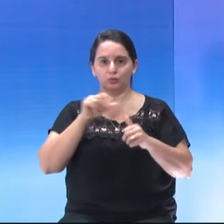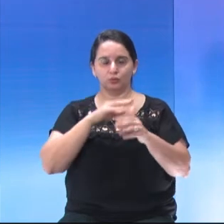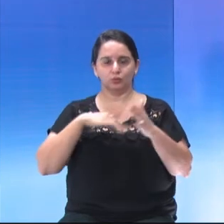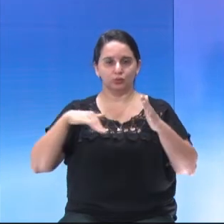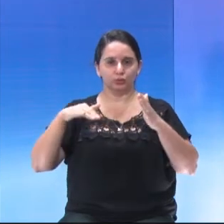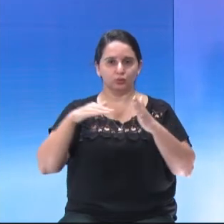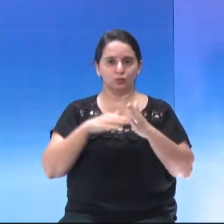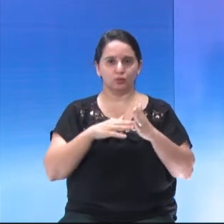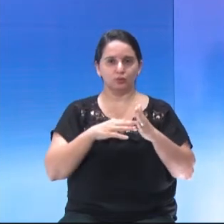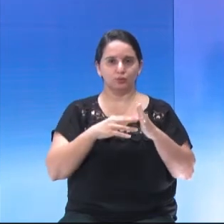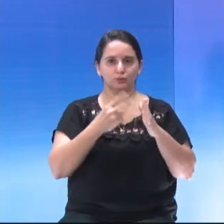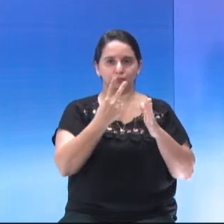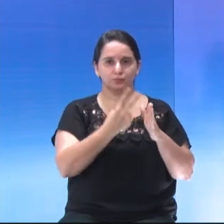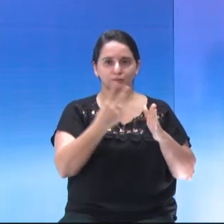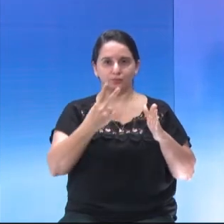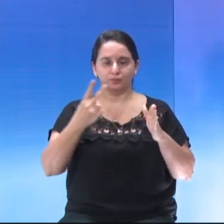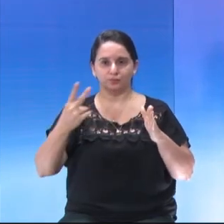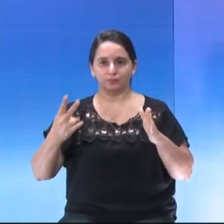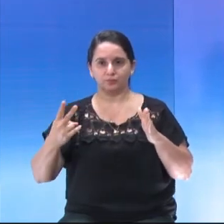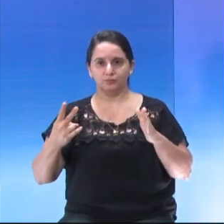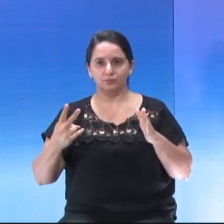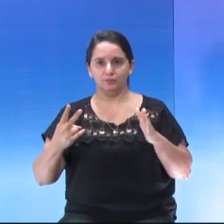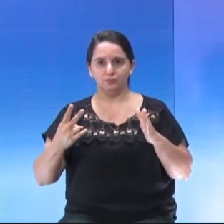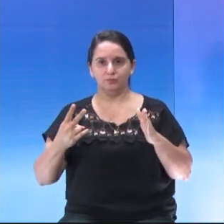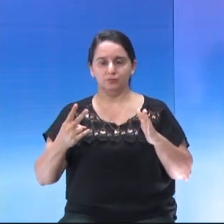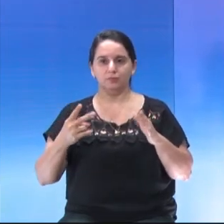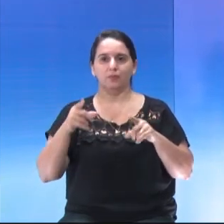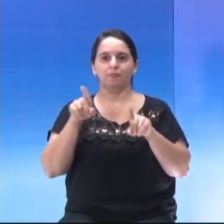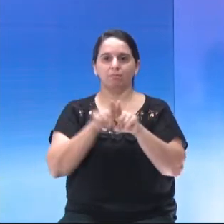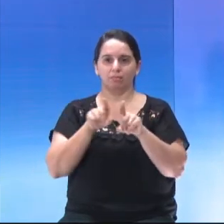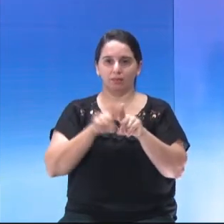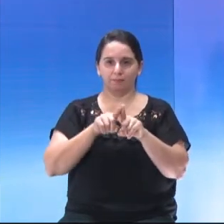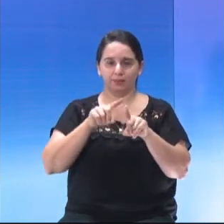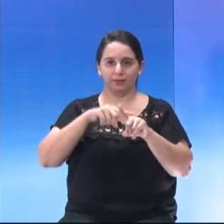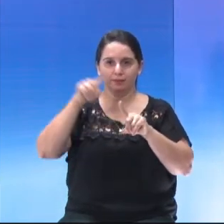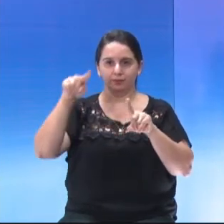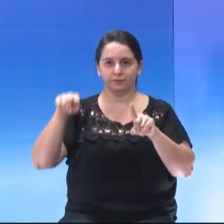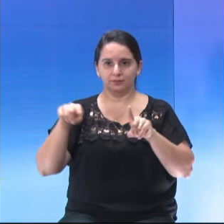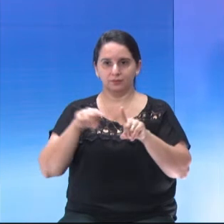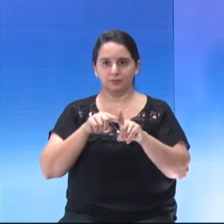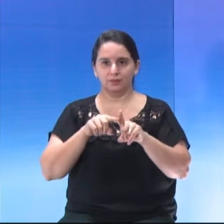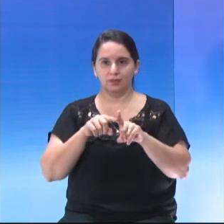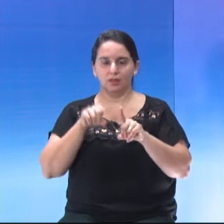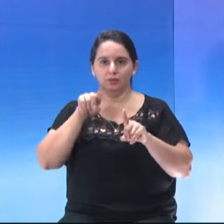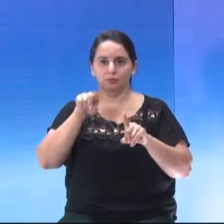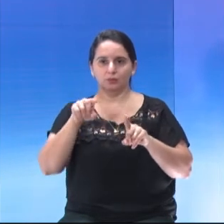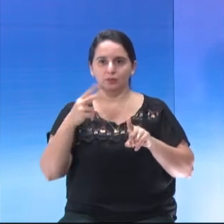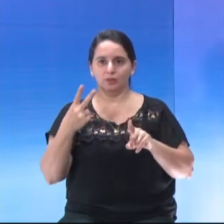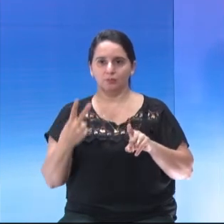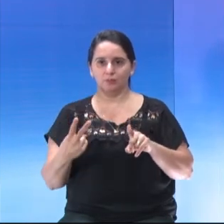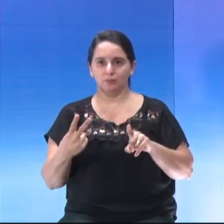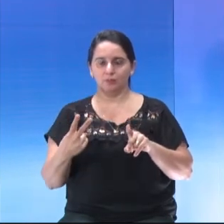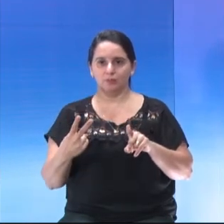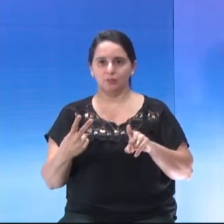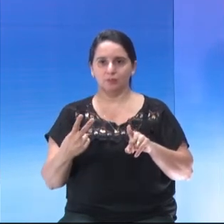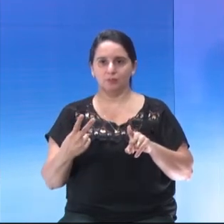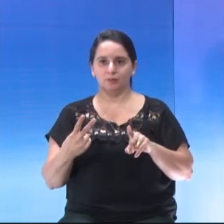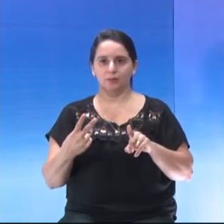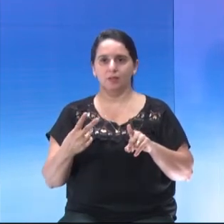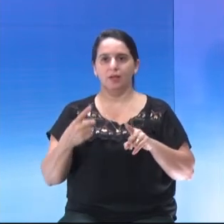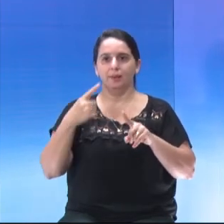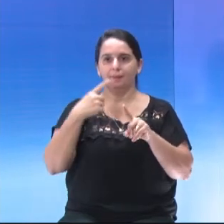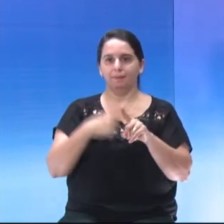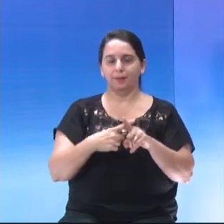equação termoquímica intermediária por 2, o valor de ΔH também deverá ser multiplicado por 2. Então, vamos